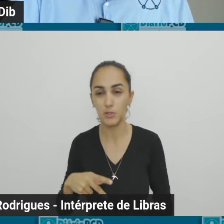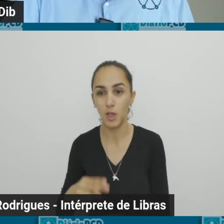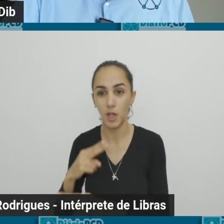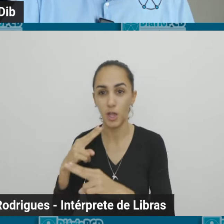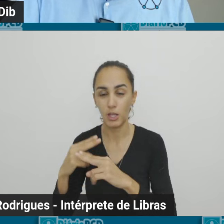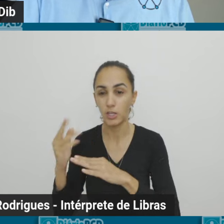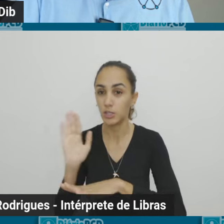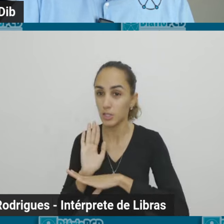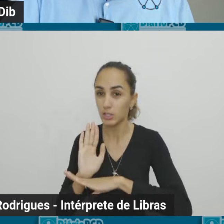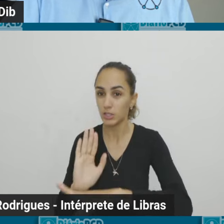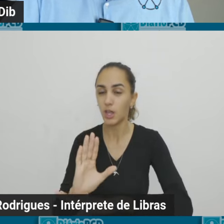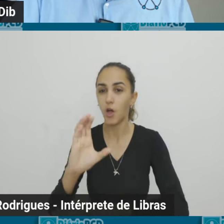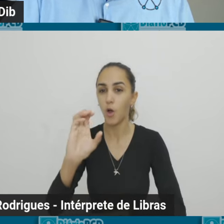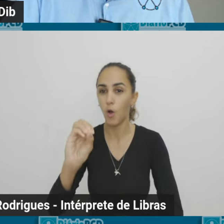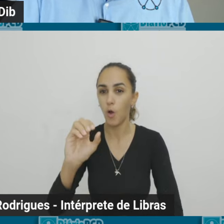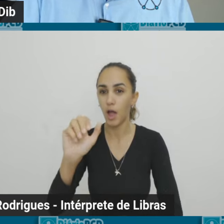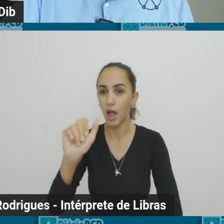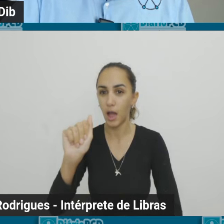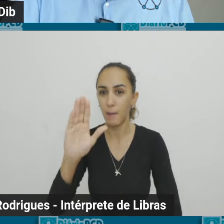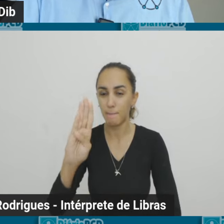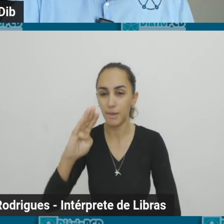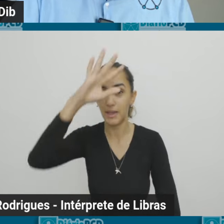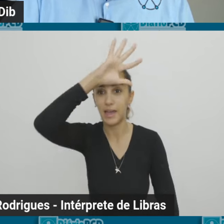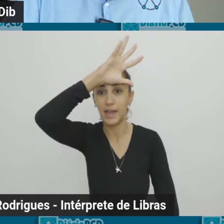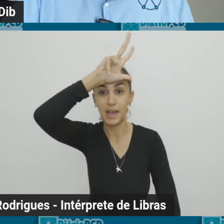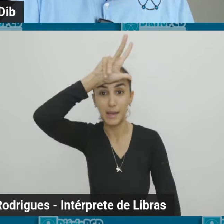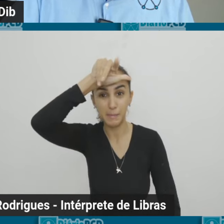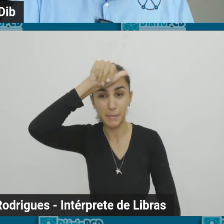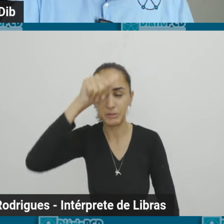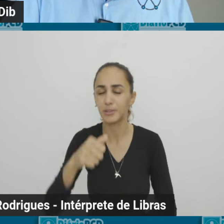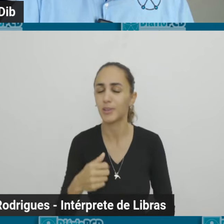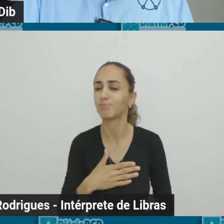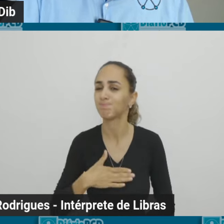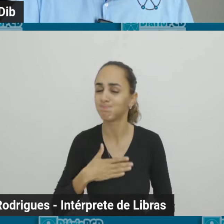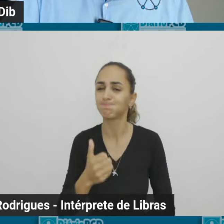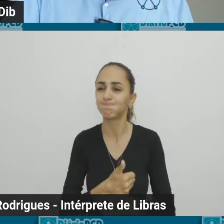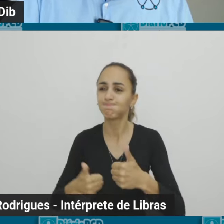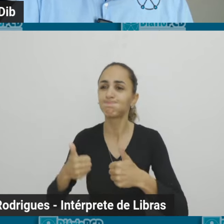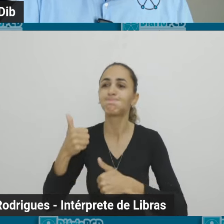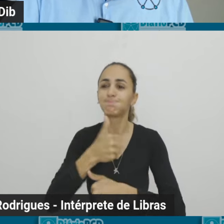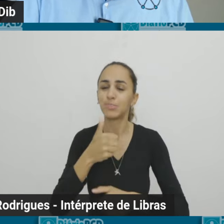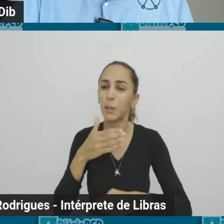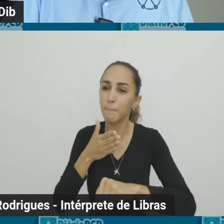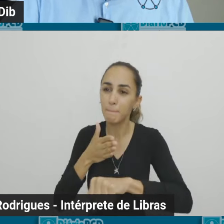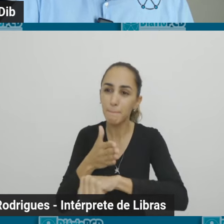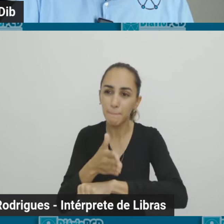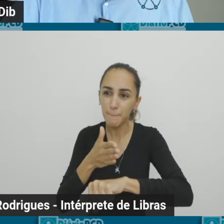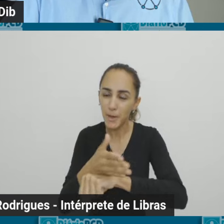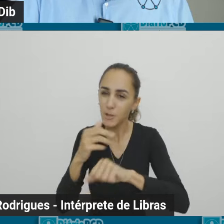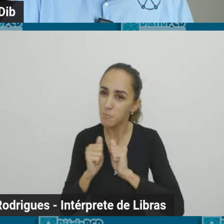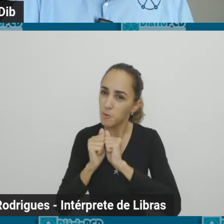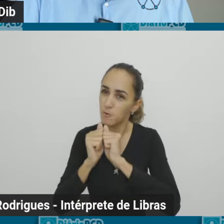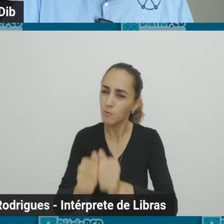da OAB Amazonas. Tive o privilégio de participar com ela de